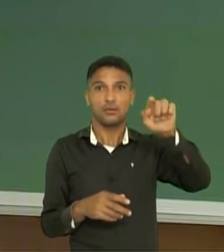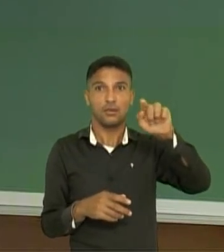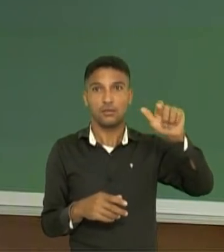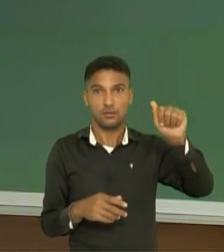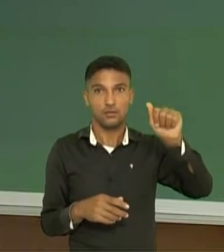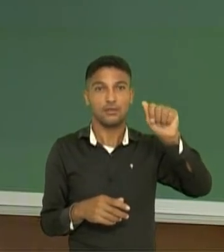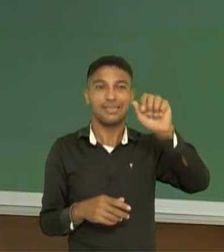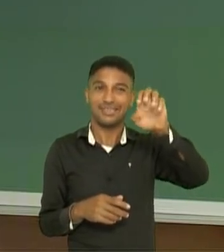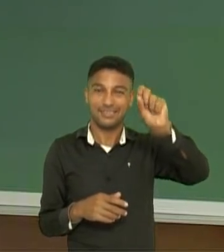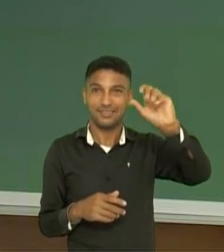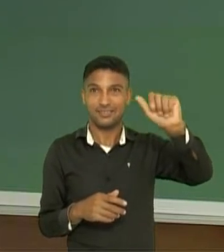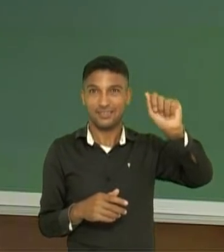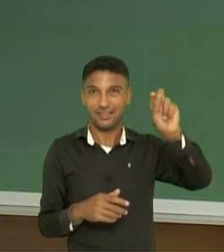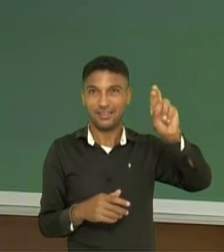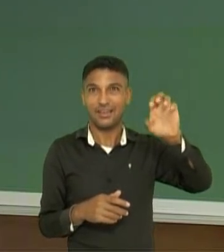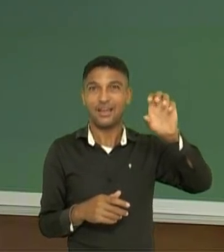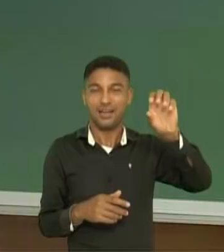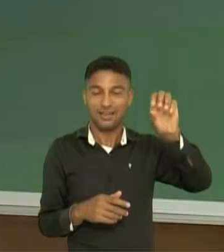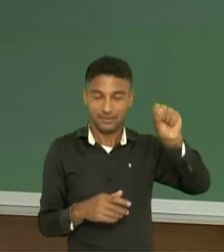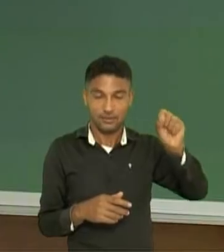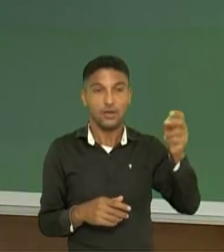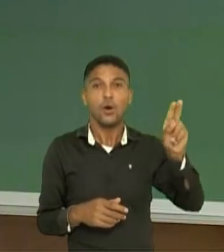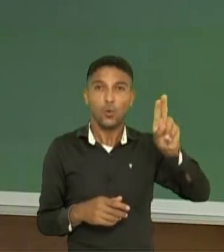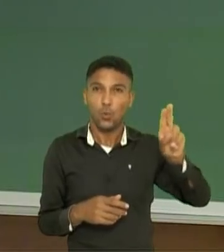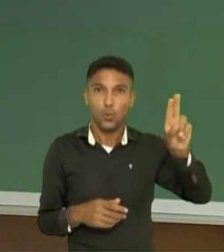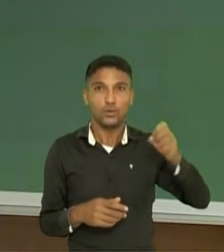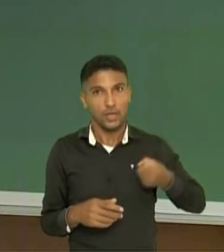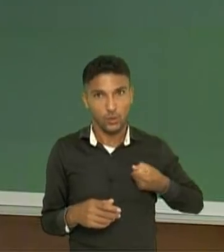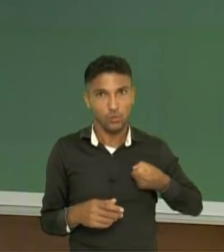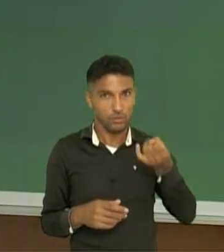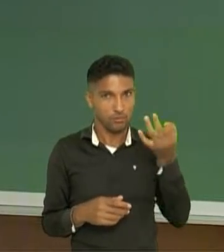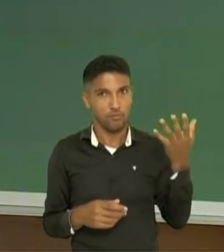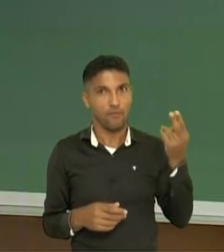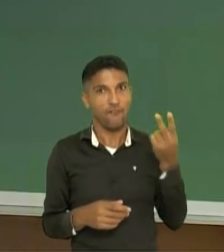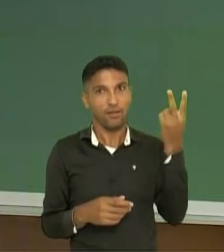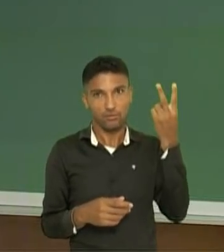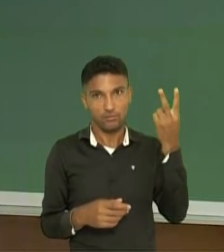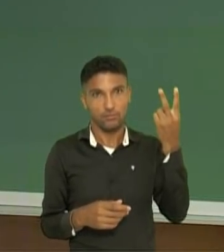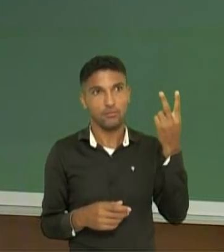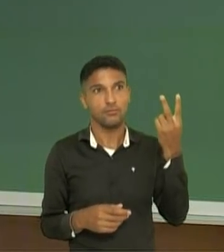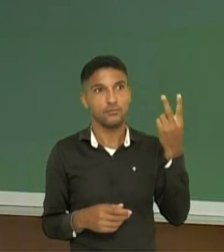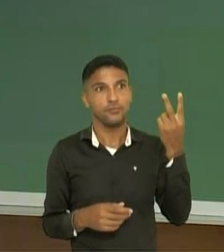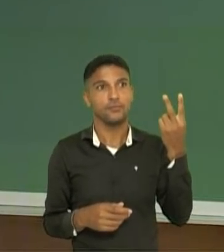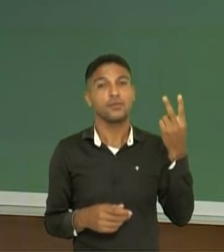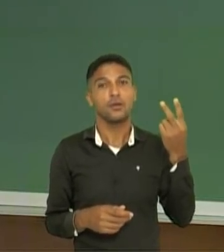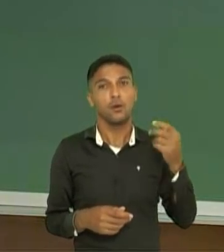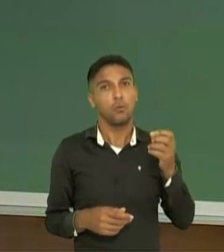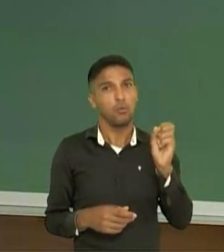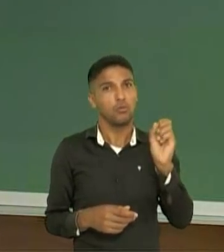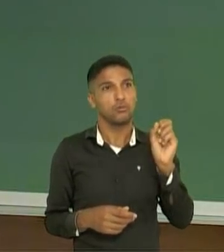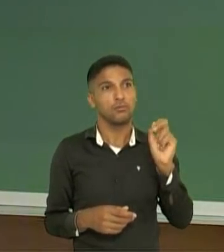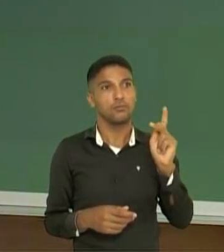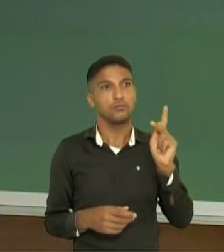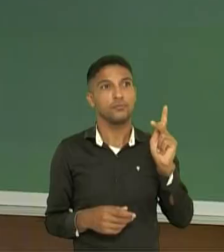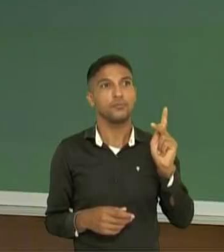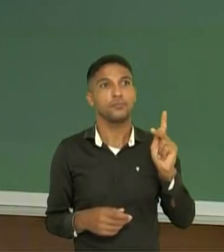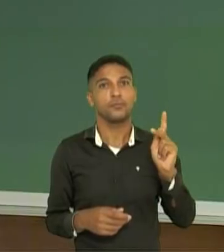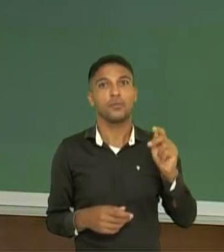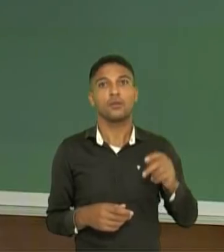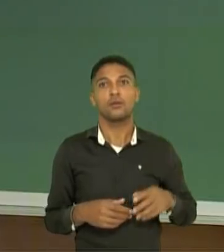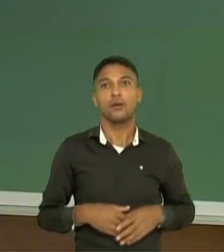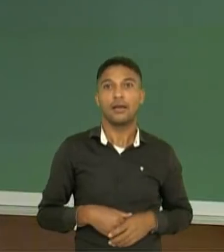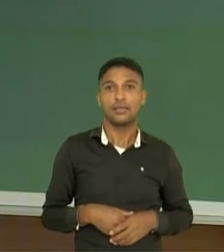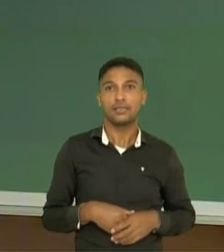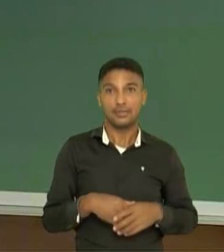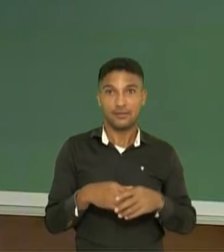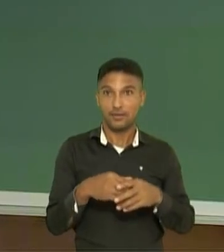valor numérico, direção e sentido. Até aqui, o João acertou. Força e aceleração são exemplos de grandezas vetoriais, certo? Aqui ele